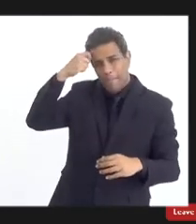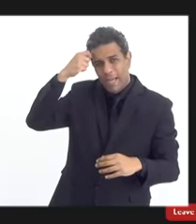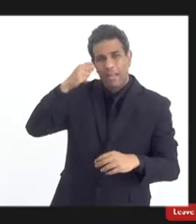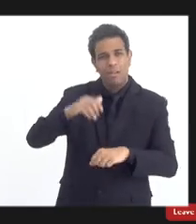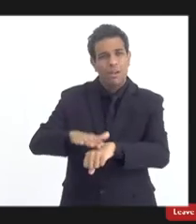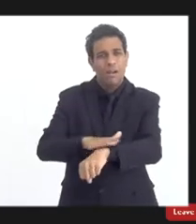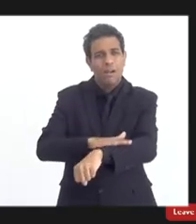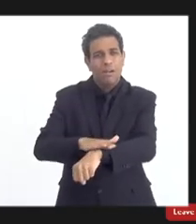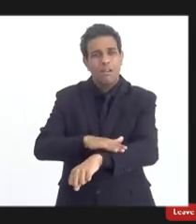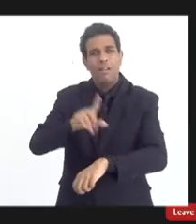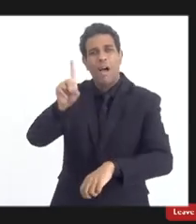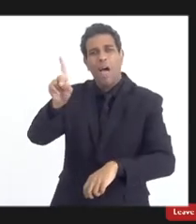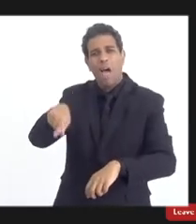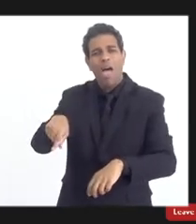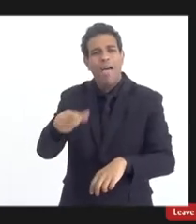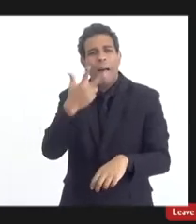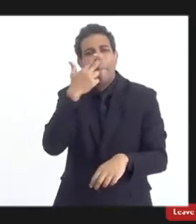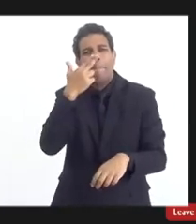é